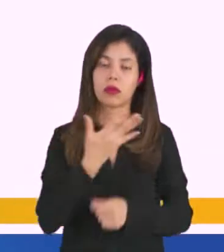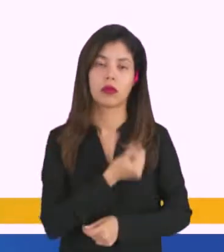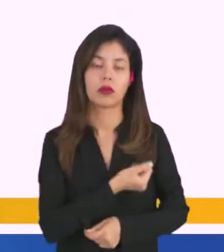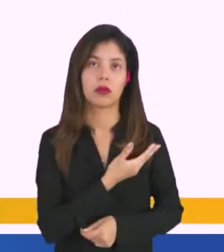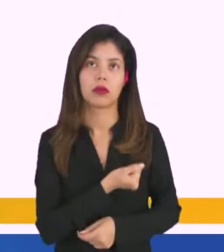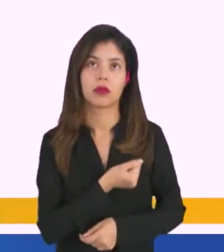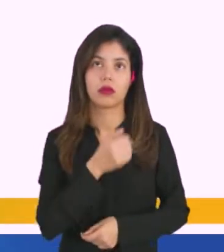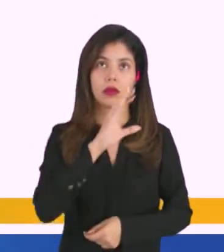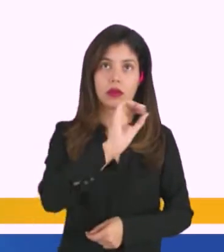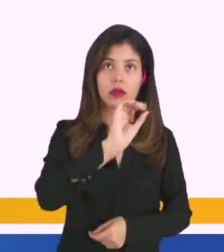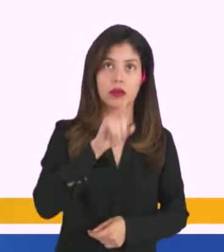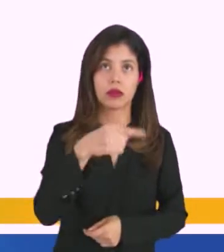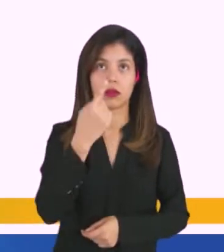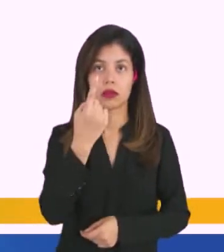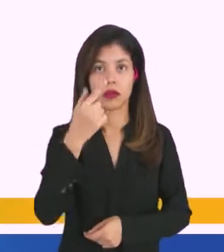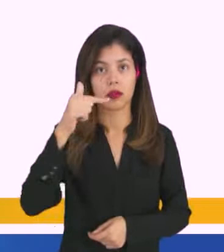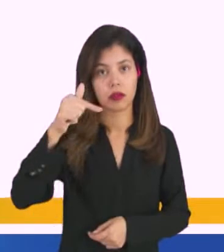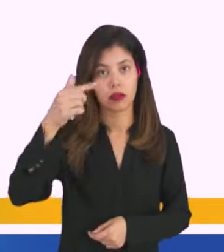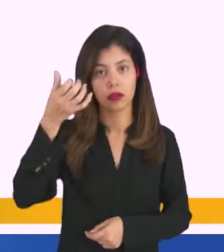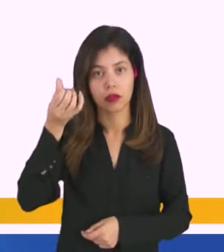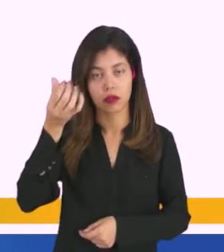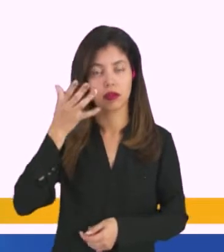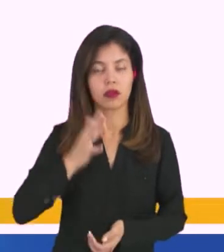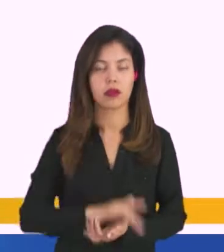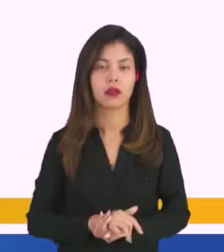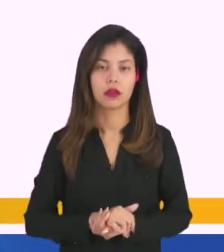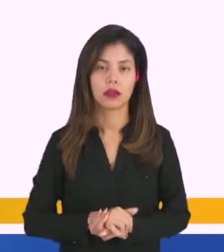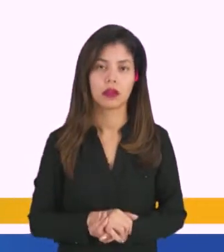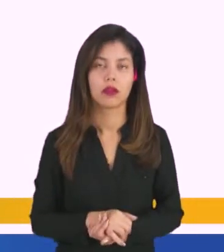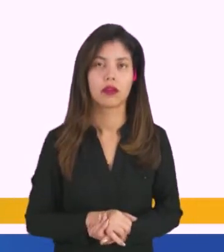número decimal, né? Vai dar um número aí